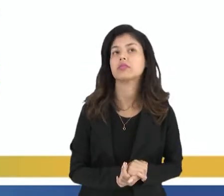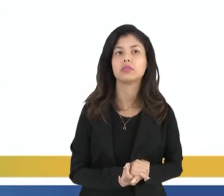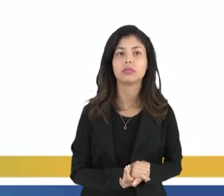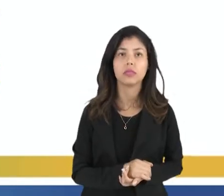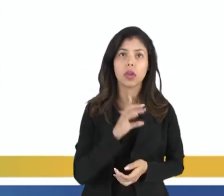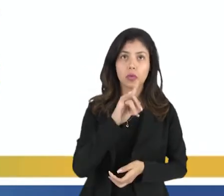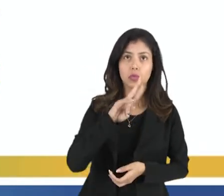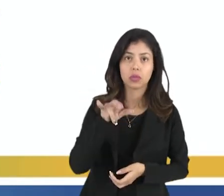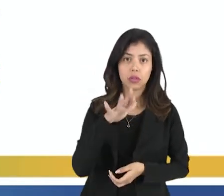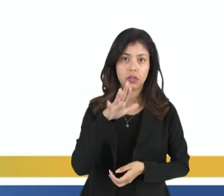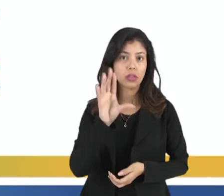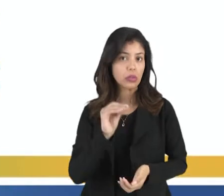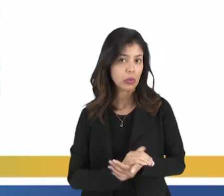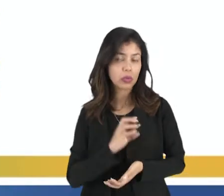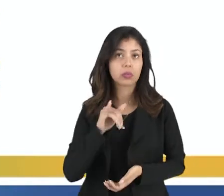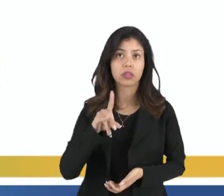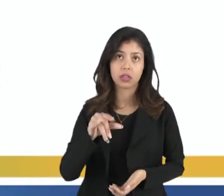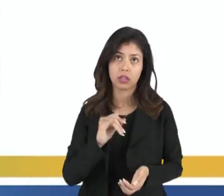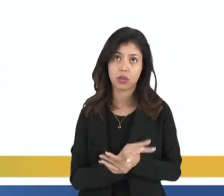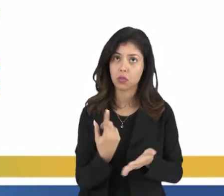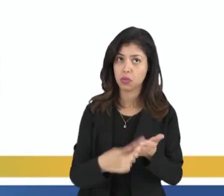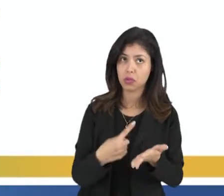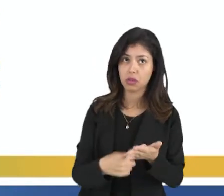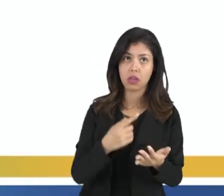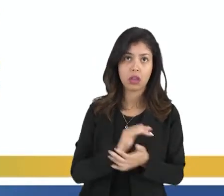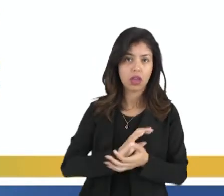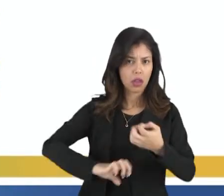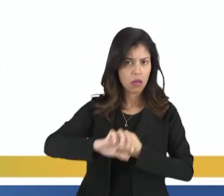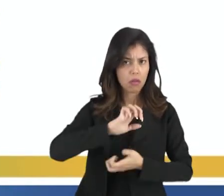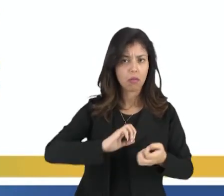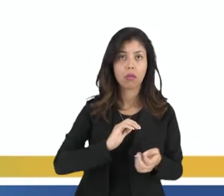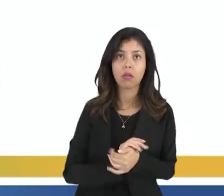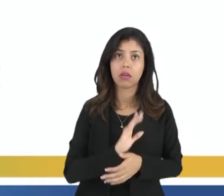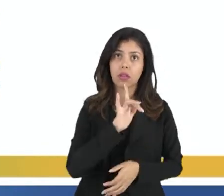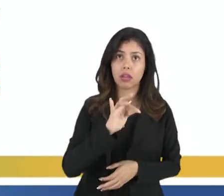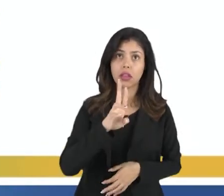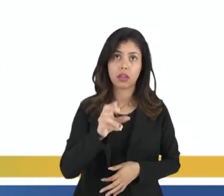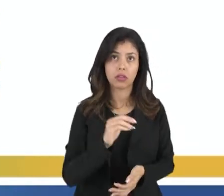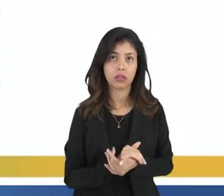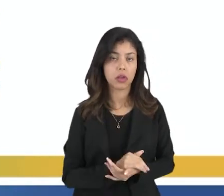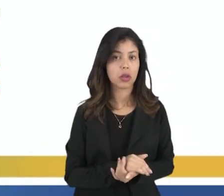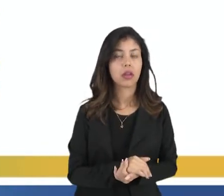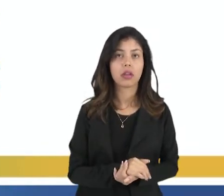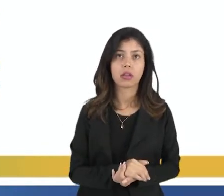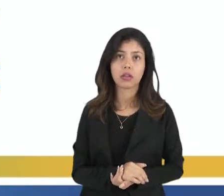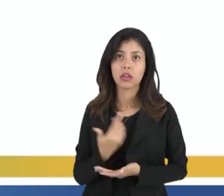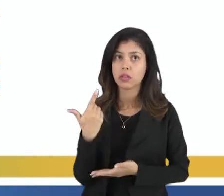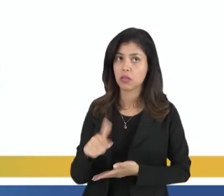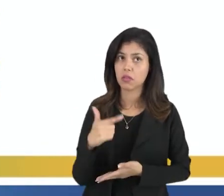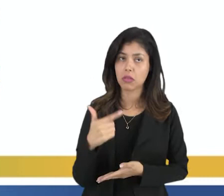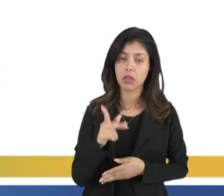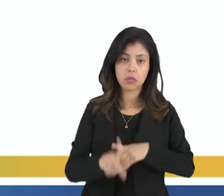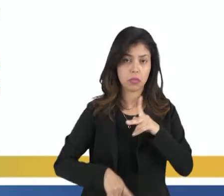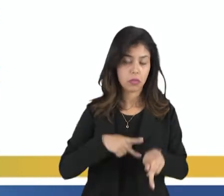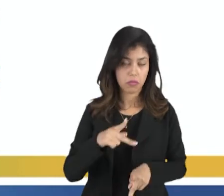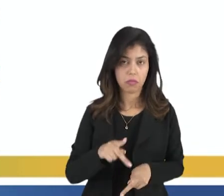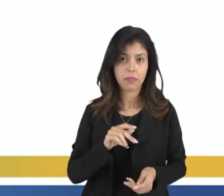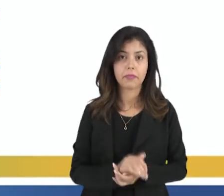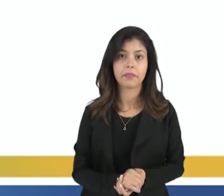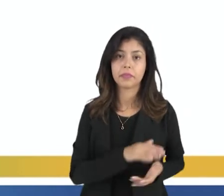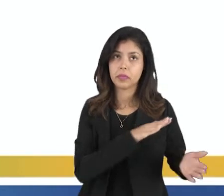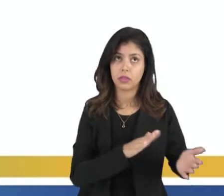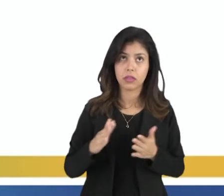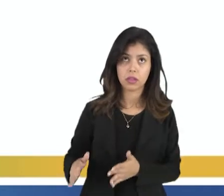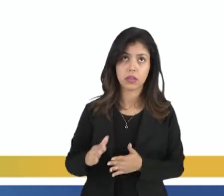a Conjuração Mineira é considerada uma revolta aí das elites, tá, pessoal? Sem participação do povo, sem